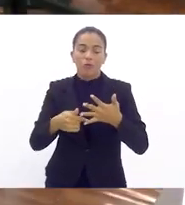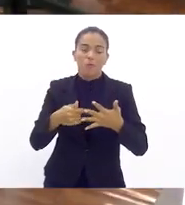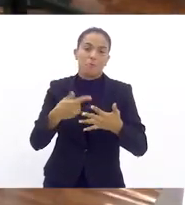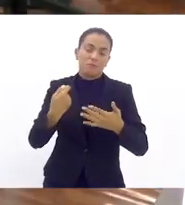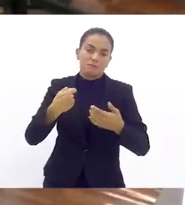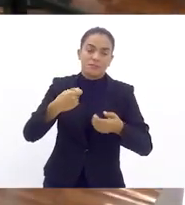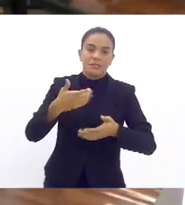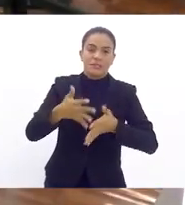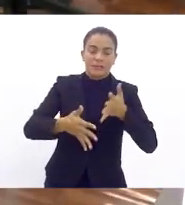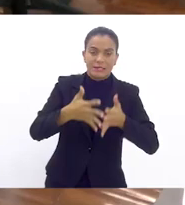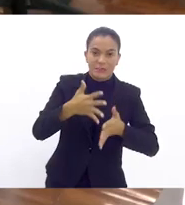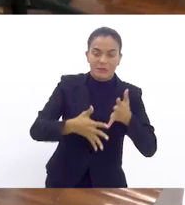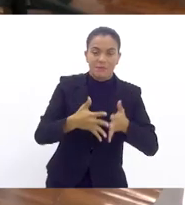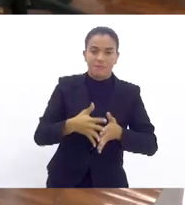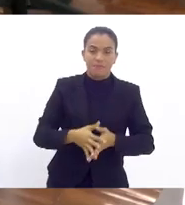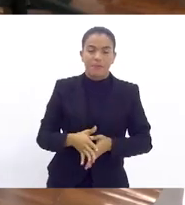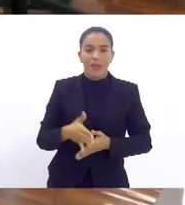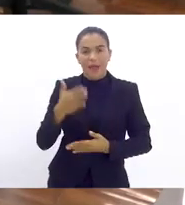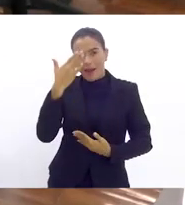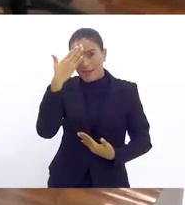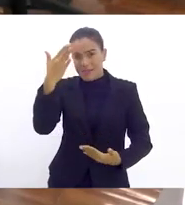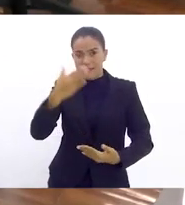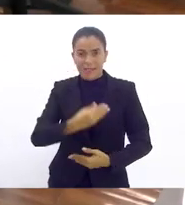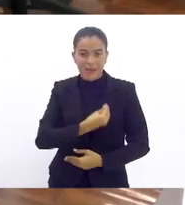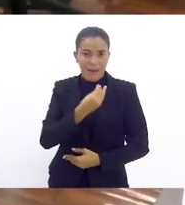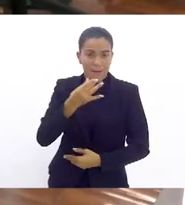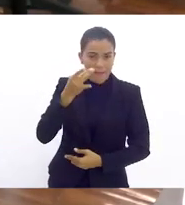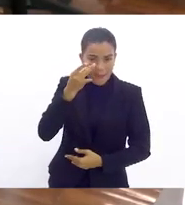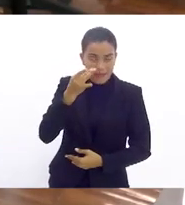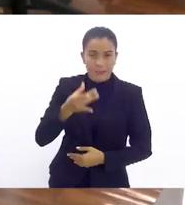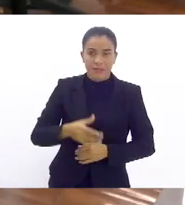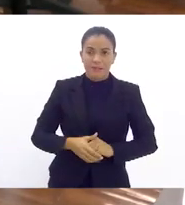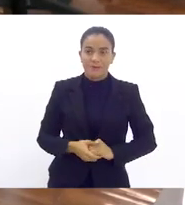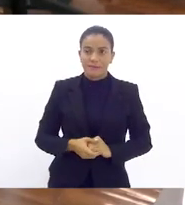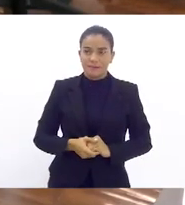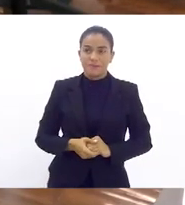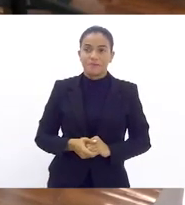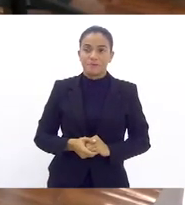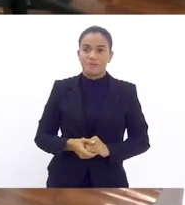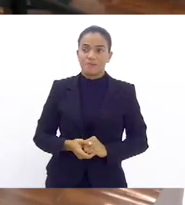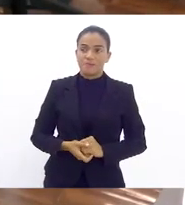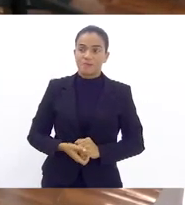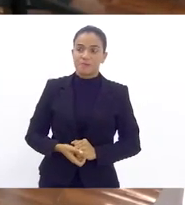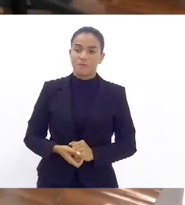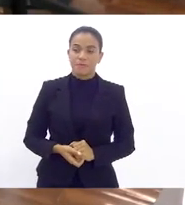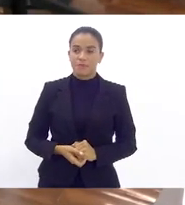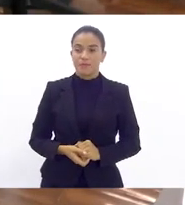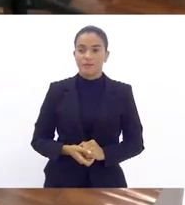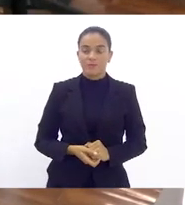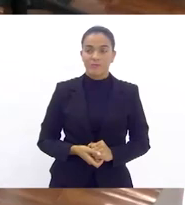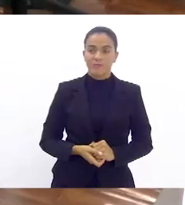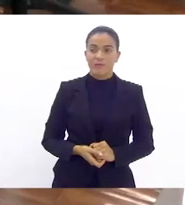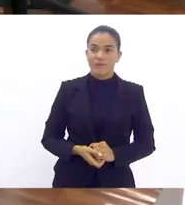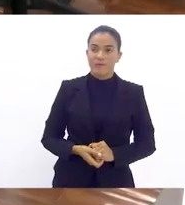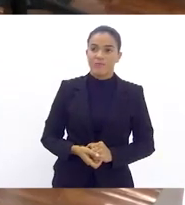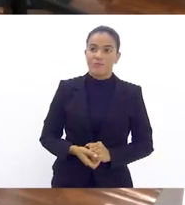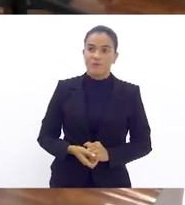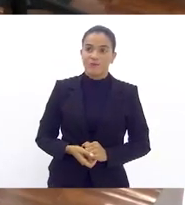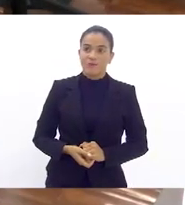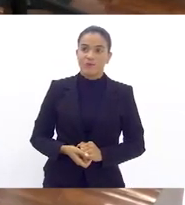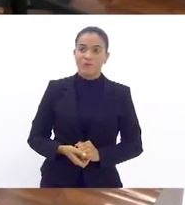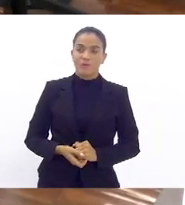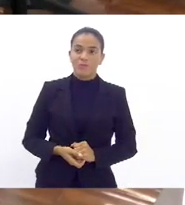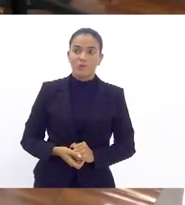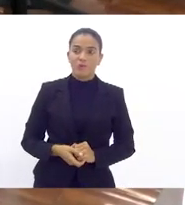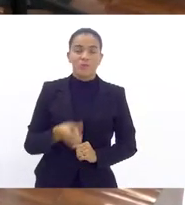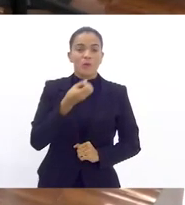mais uma vez, agradecer muito a presença de todos e passar a palavra ao professor Gandhi Giordano, da UERJ.